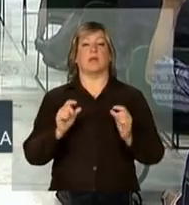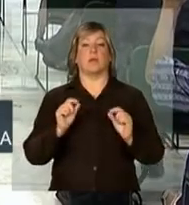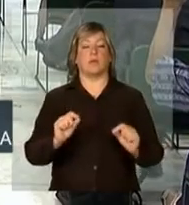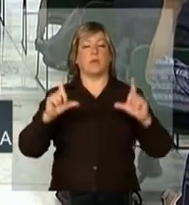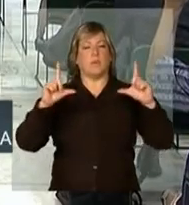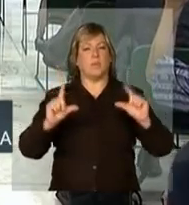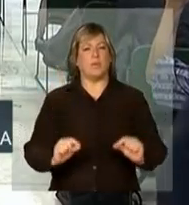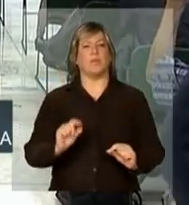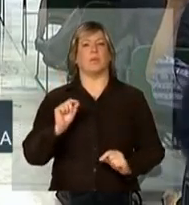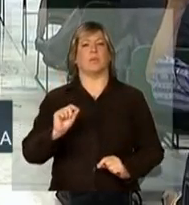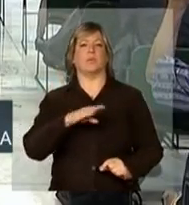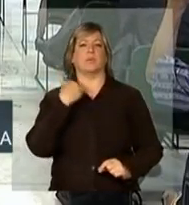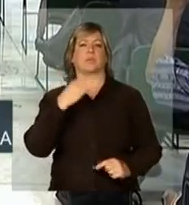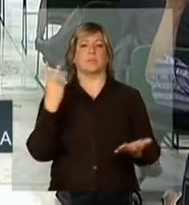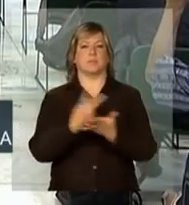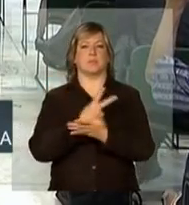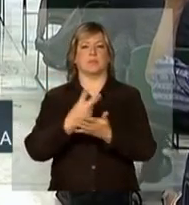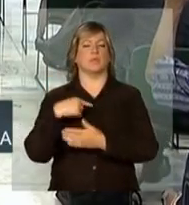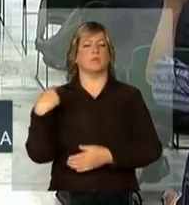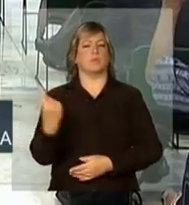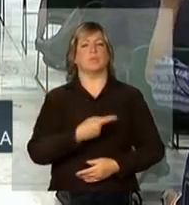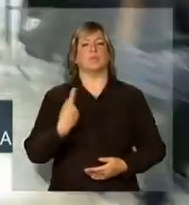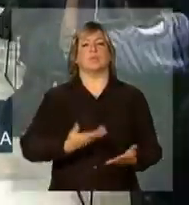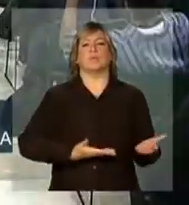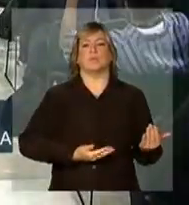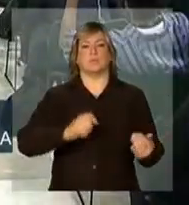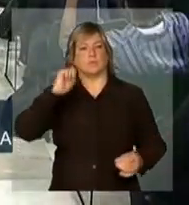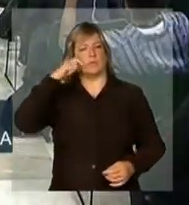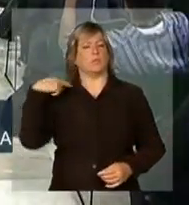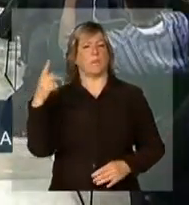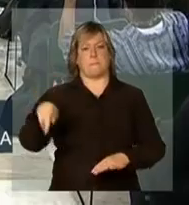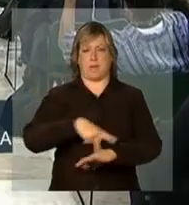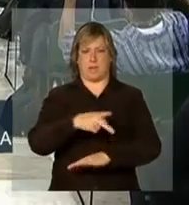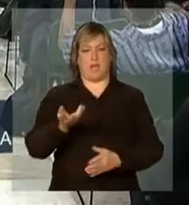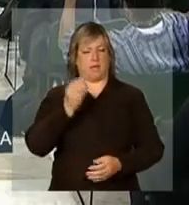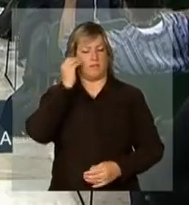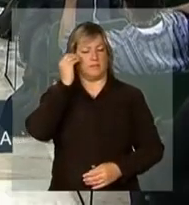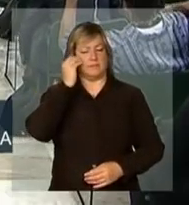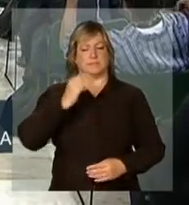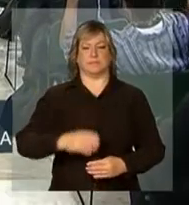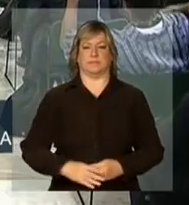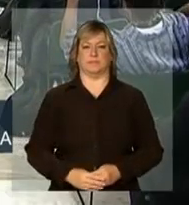homicídios que atingem jovens negros em todo o país. Acompanhe.